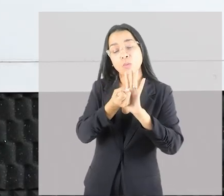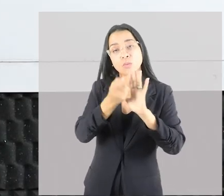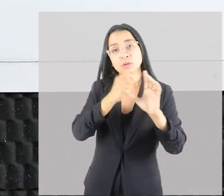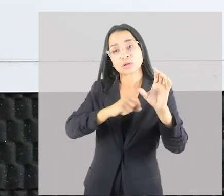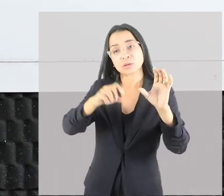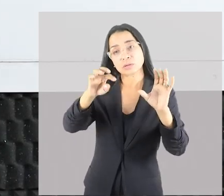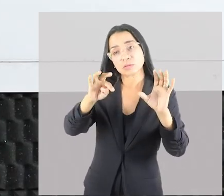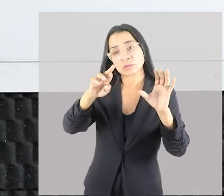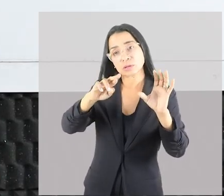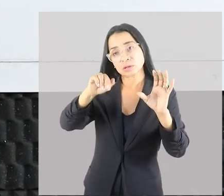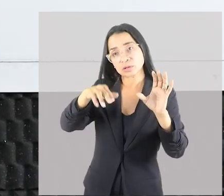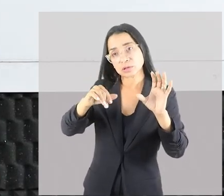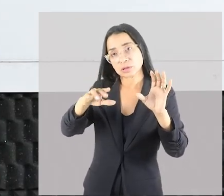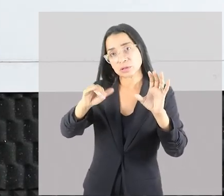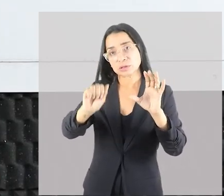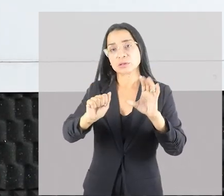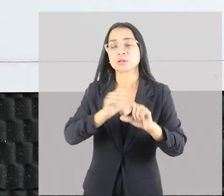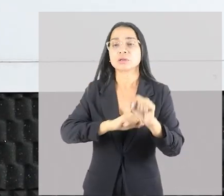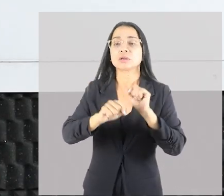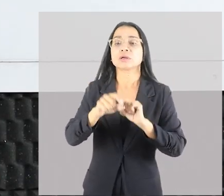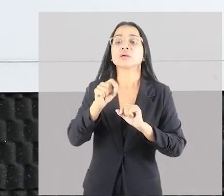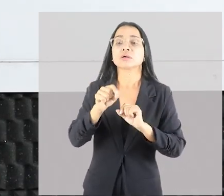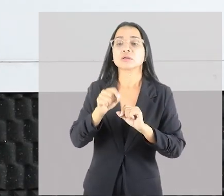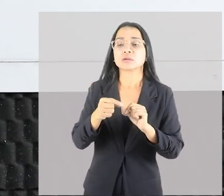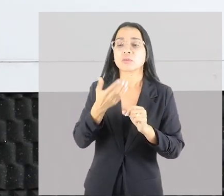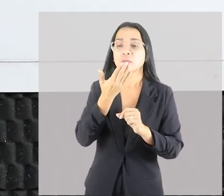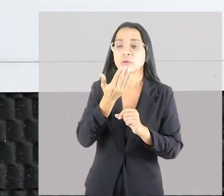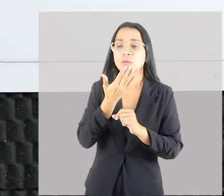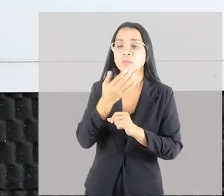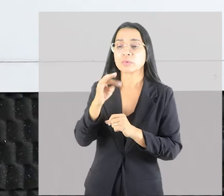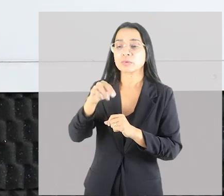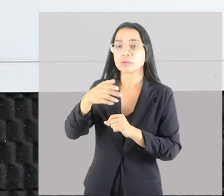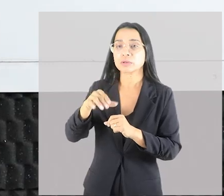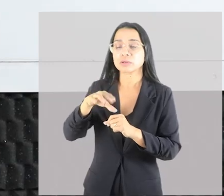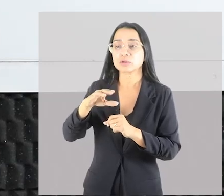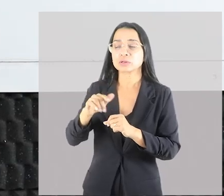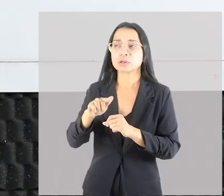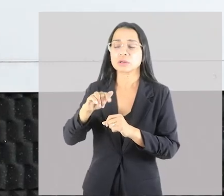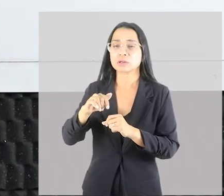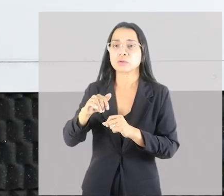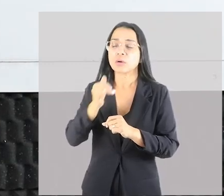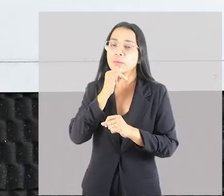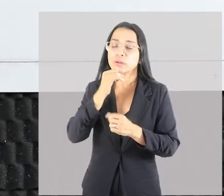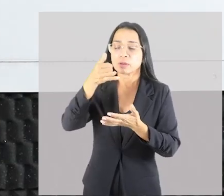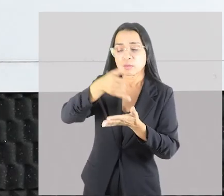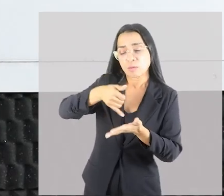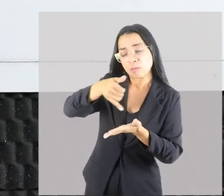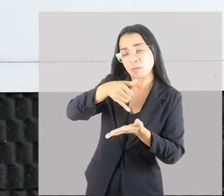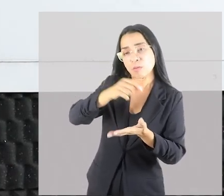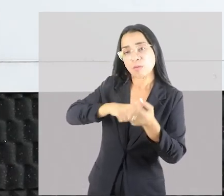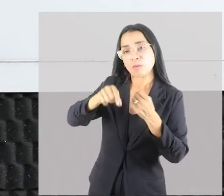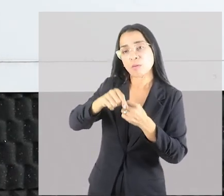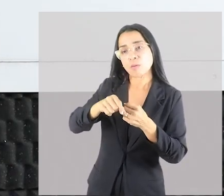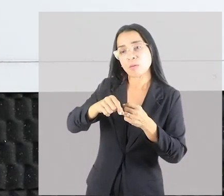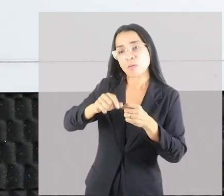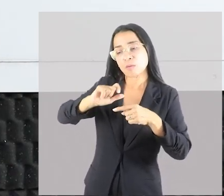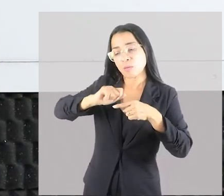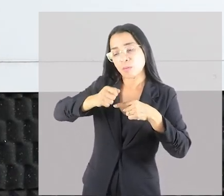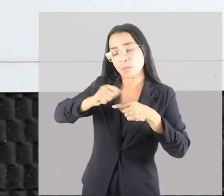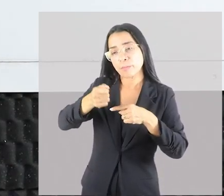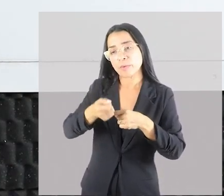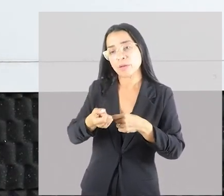da transgenia. Ah, esse é um alimento transgênico. Talvez um óleo de cozinha, né, um milho ali,